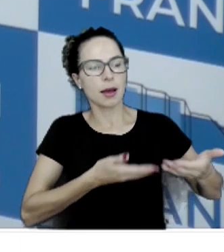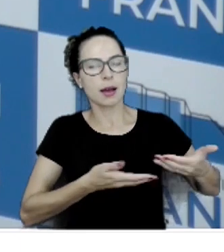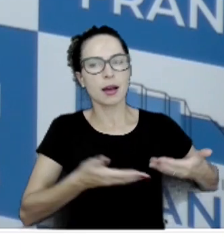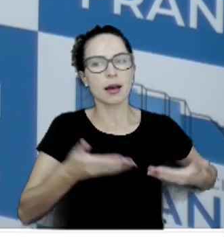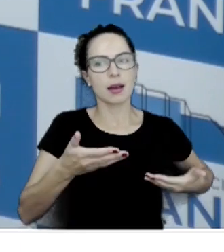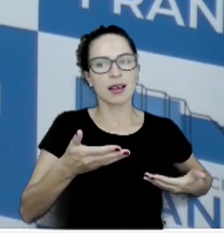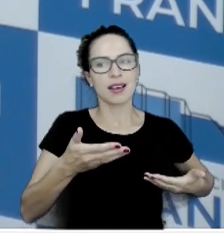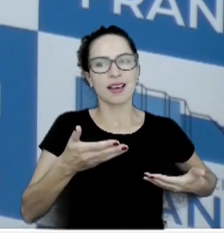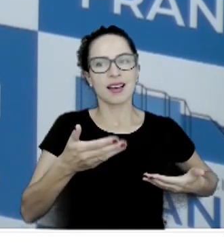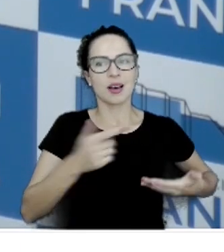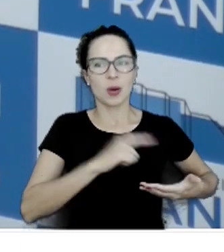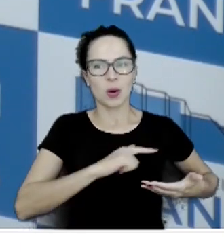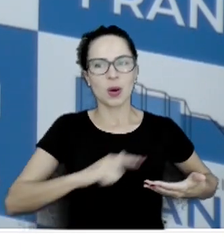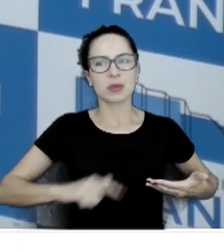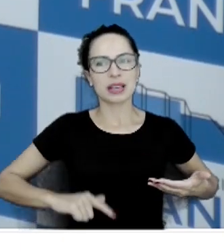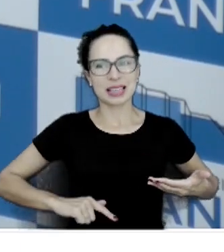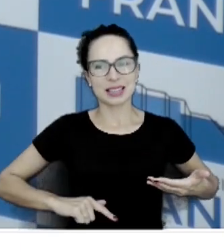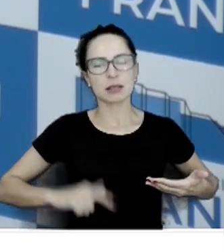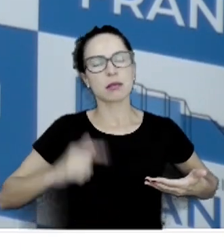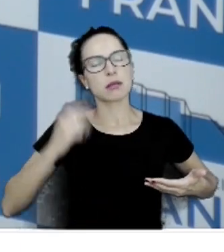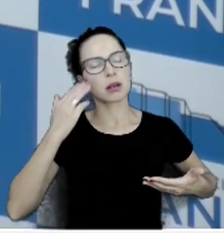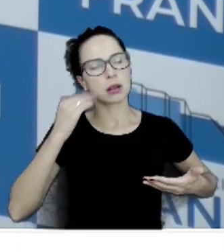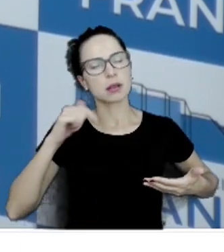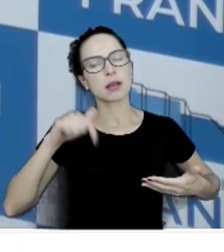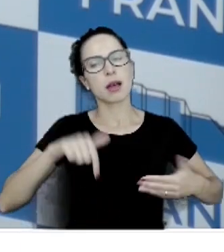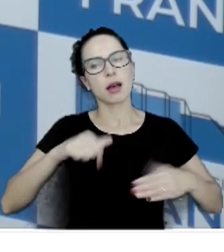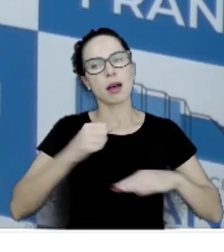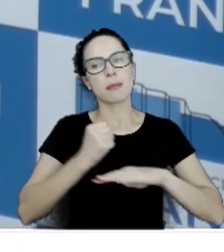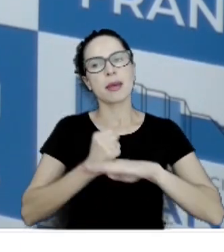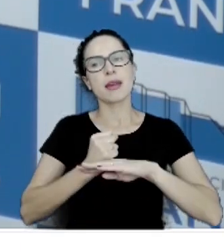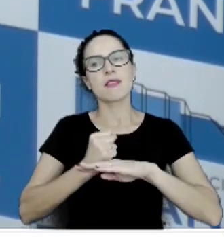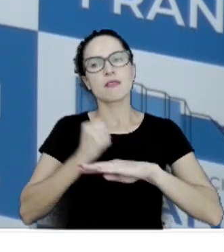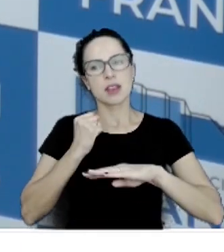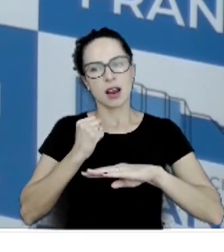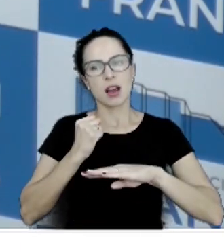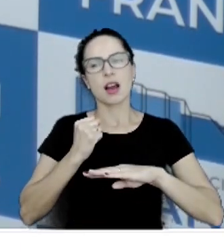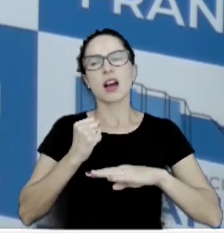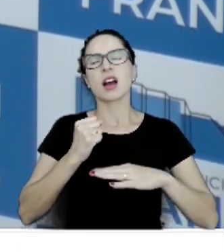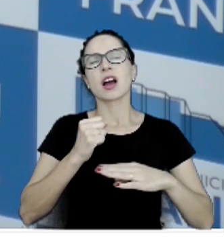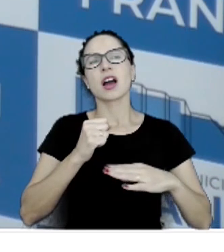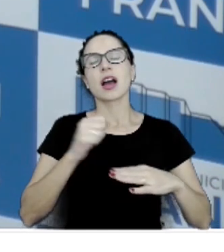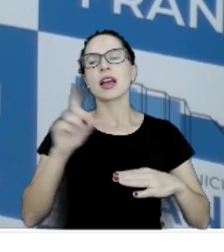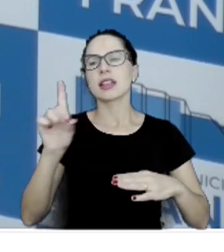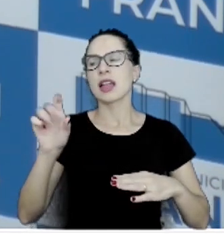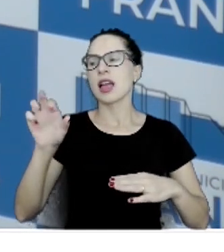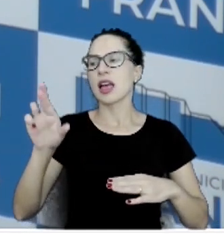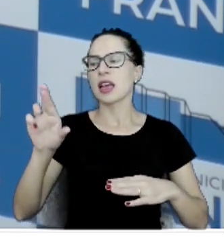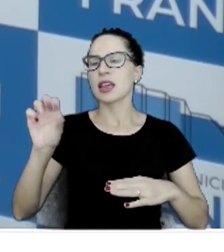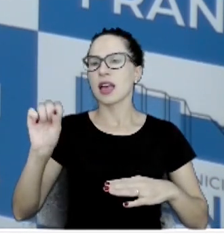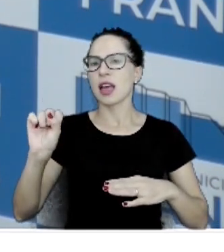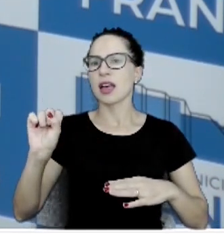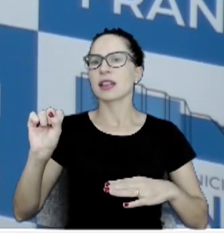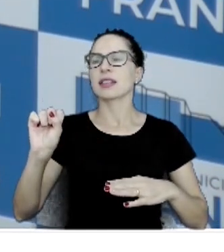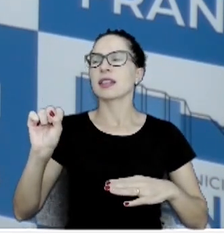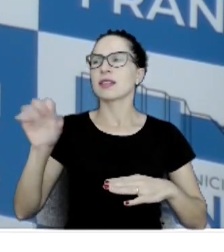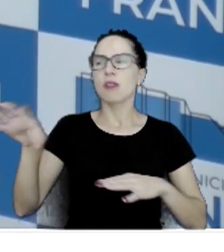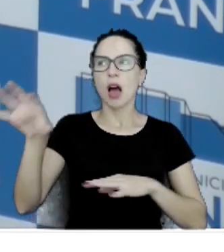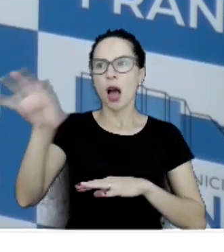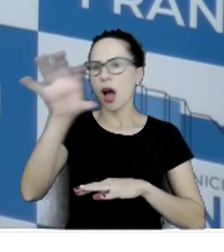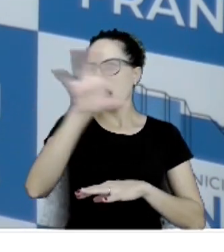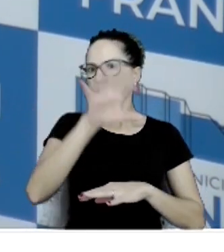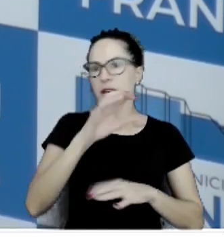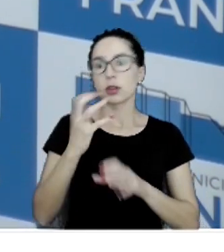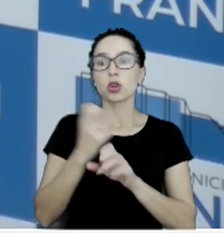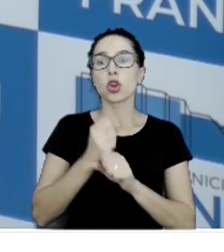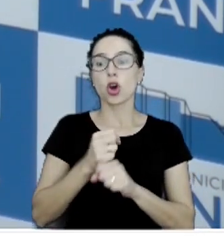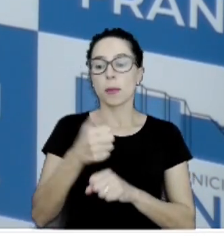e é sabido que Franca e várias DRS 8 DRS, que nós temos 14 no estado de